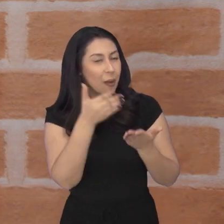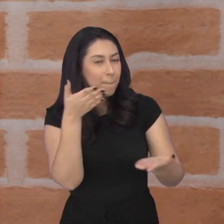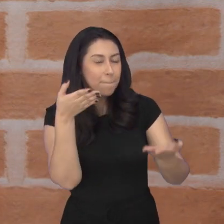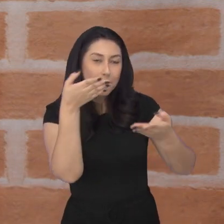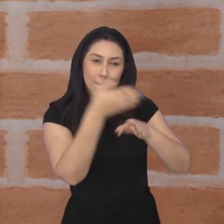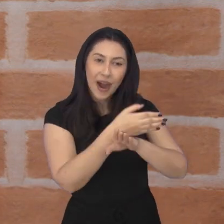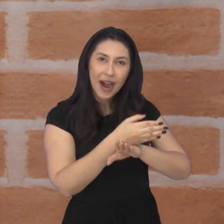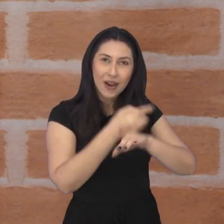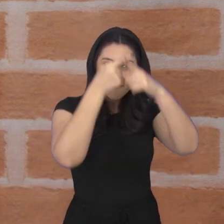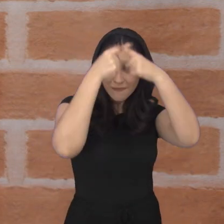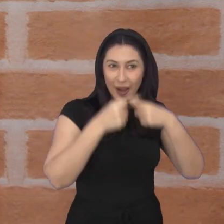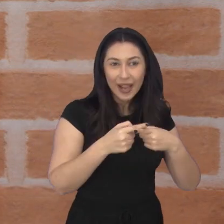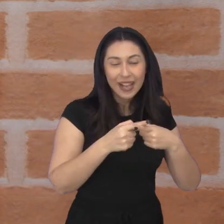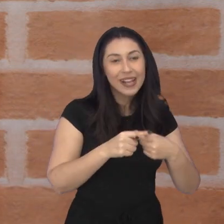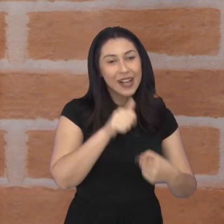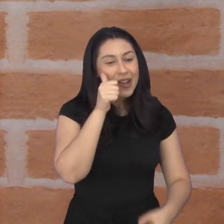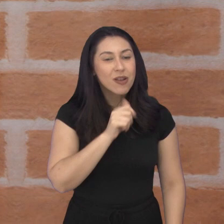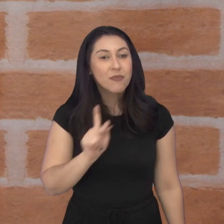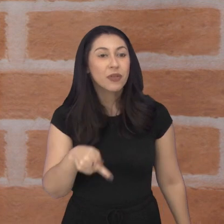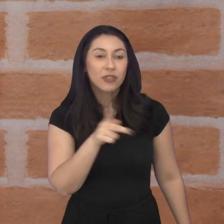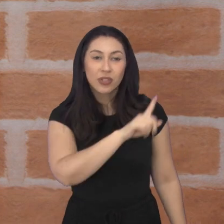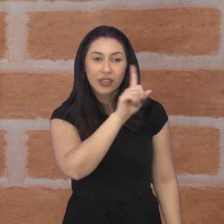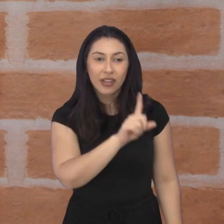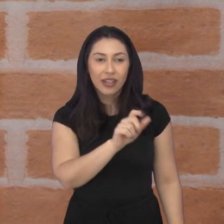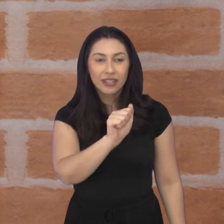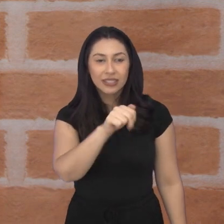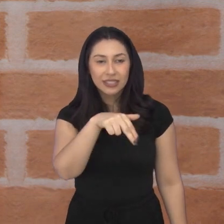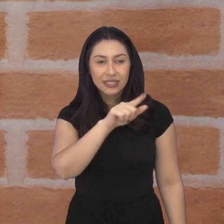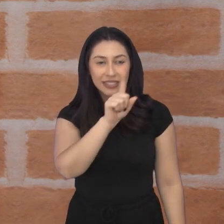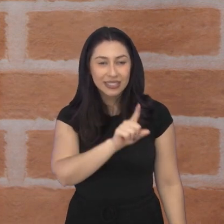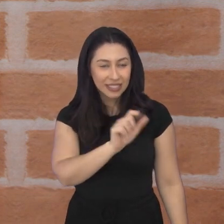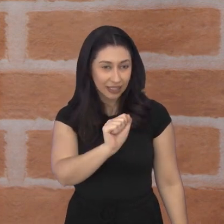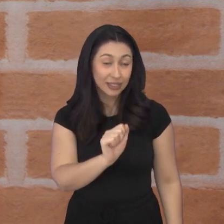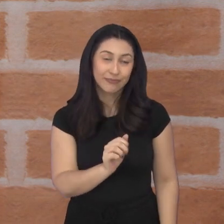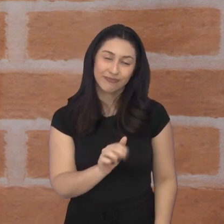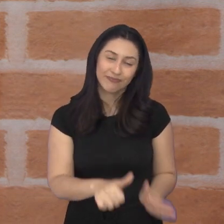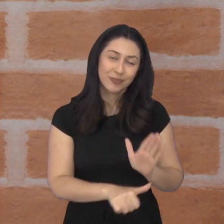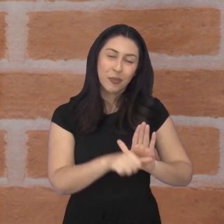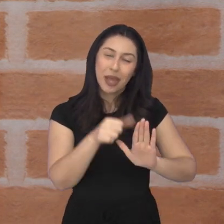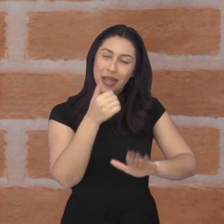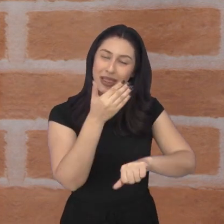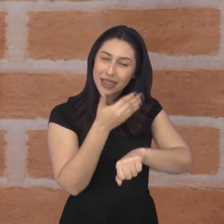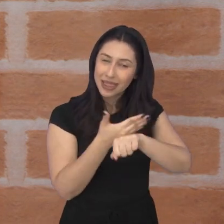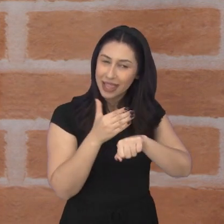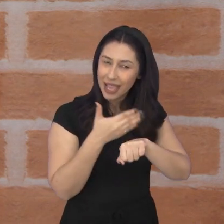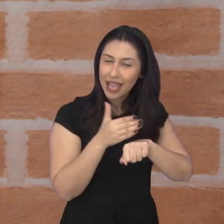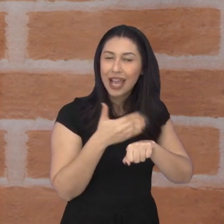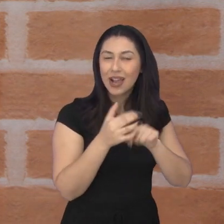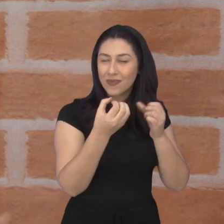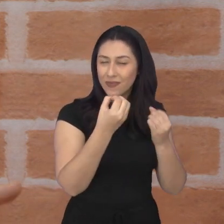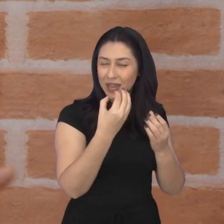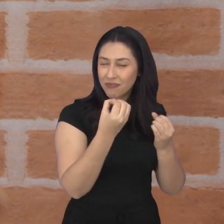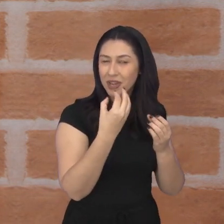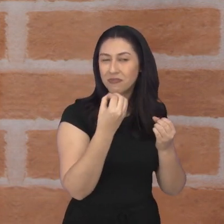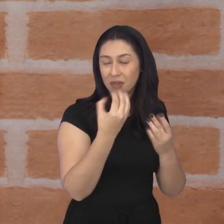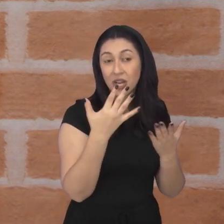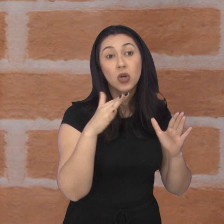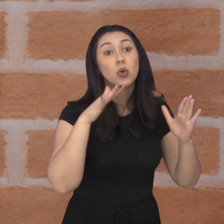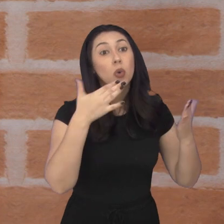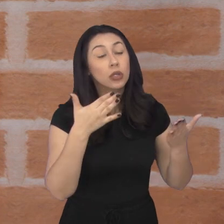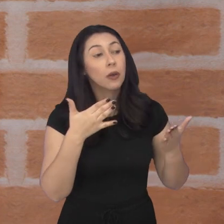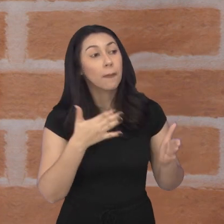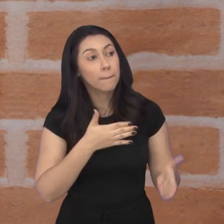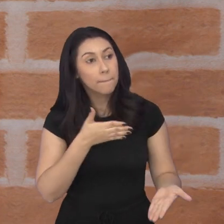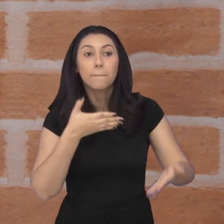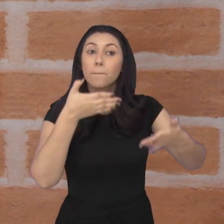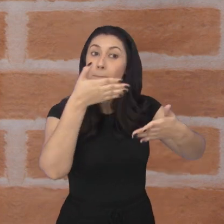professora Zanza, né, que é conhecida aqui na cidade, minha primeira treinadora, digamos assim, quando você se torna federado, né?